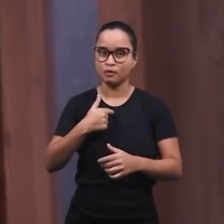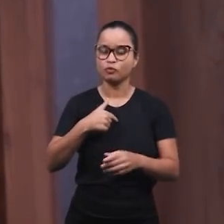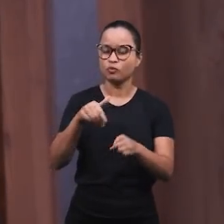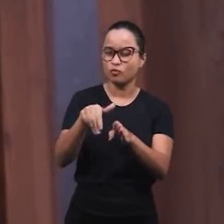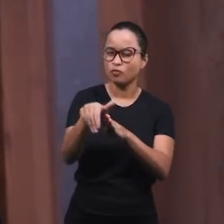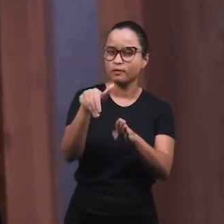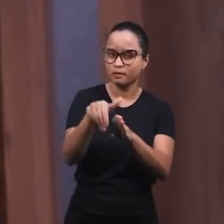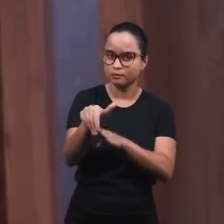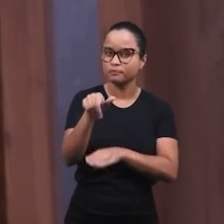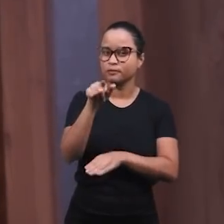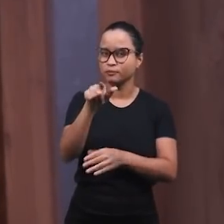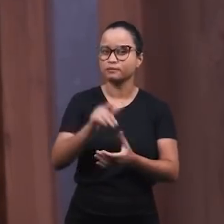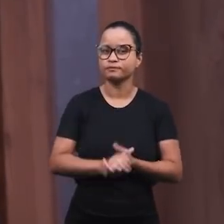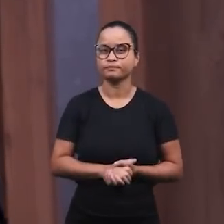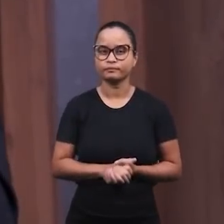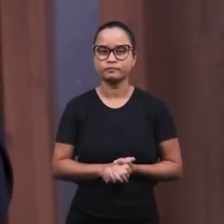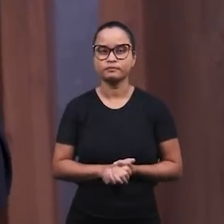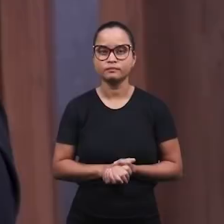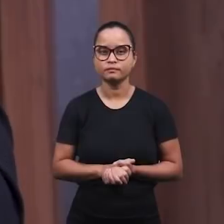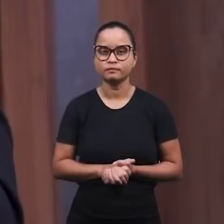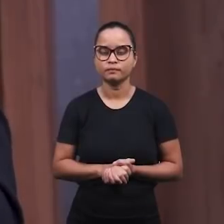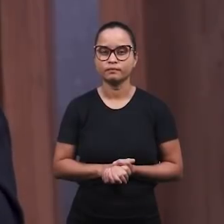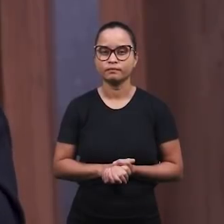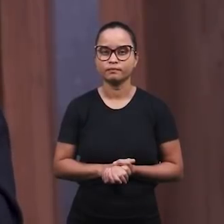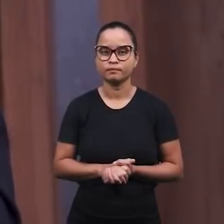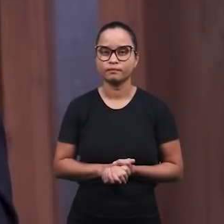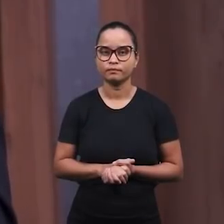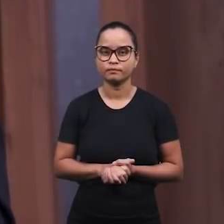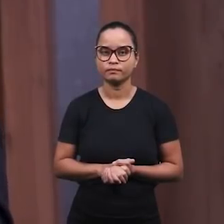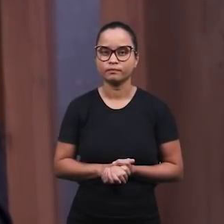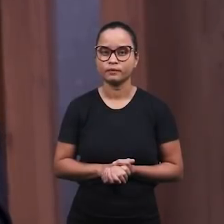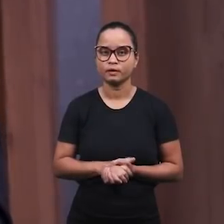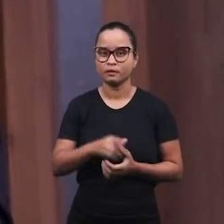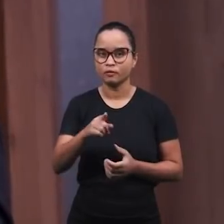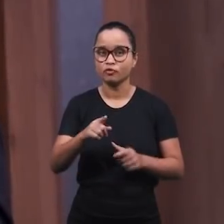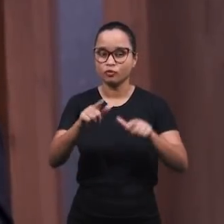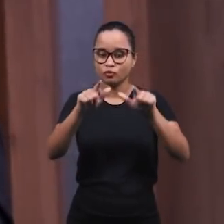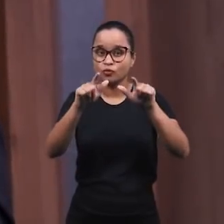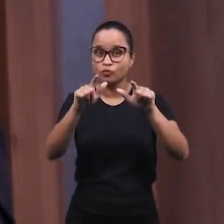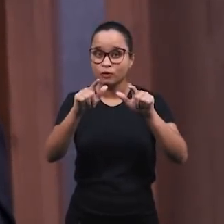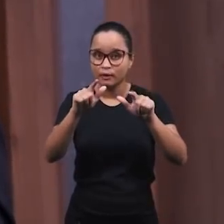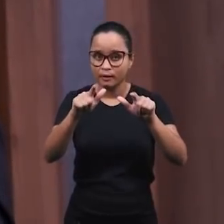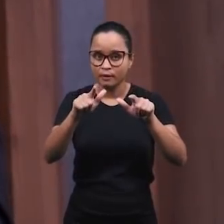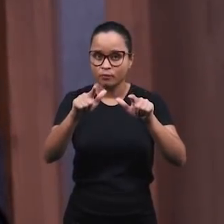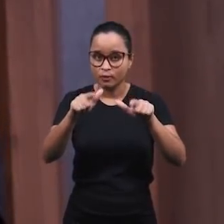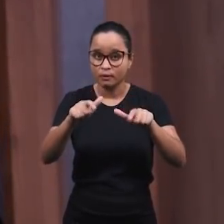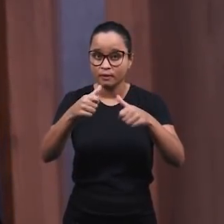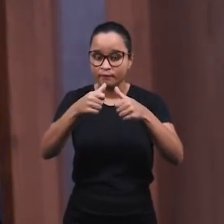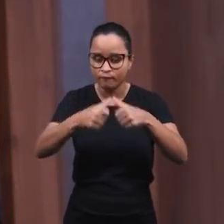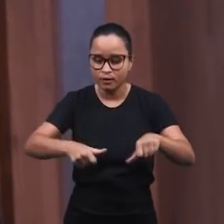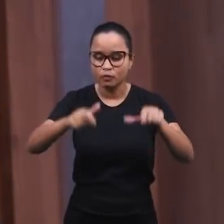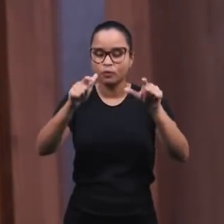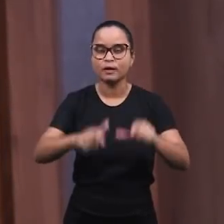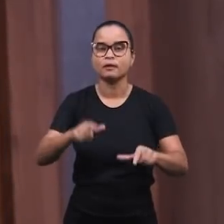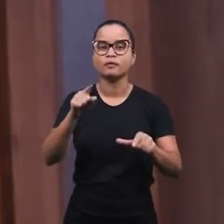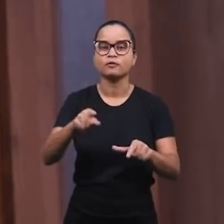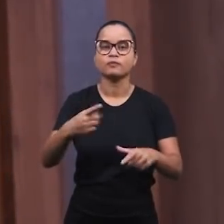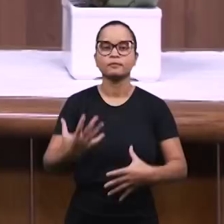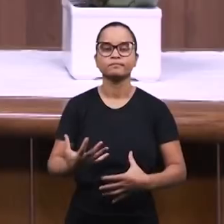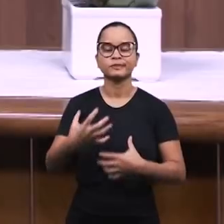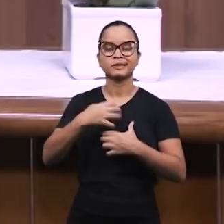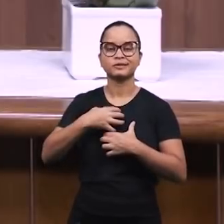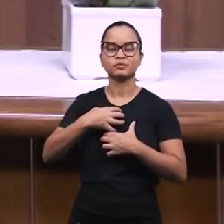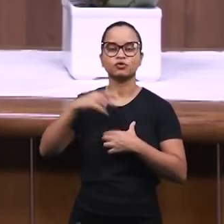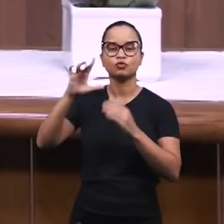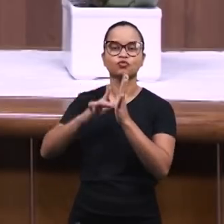dica, um conselho para te dar. Esteja no lugar de onde você ouviu a voz do Senhor